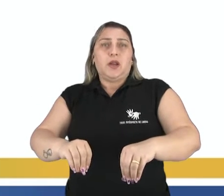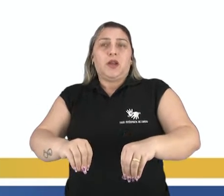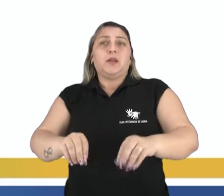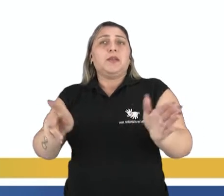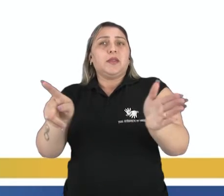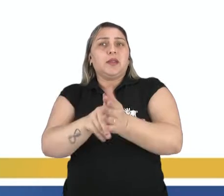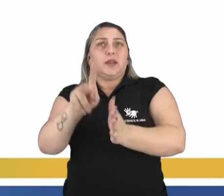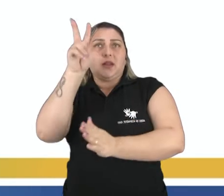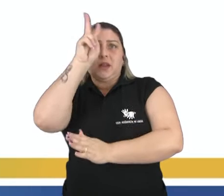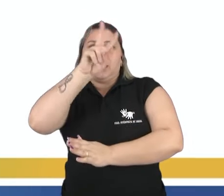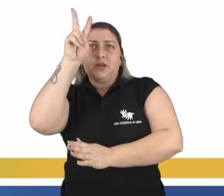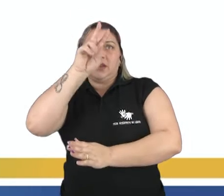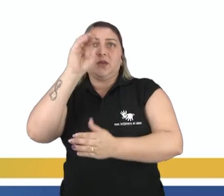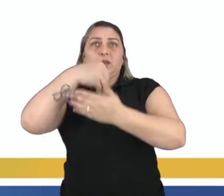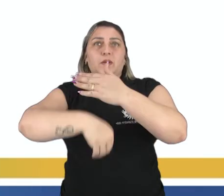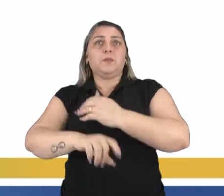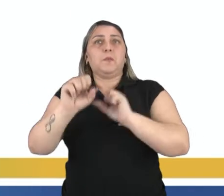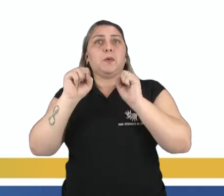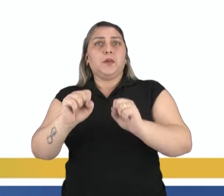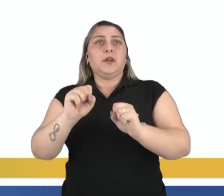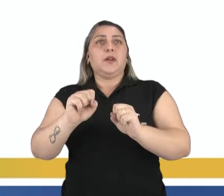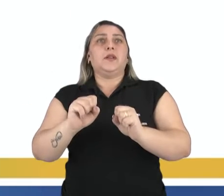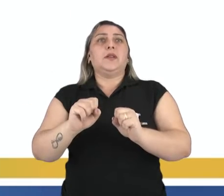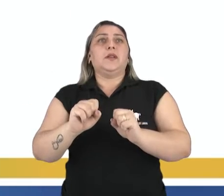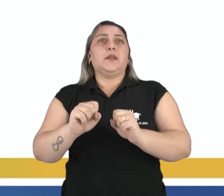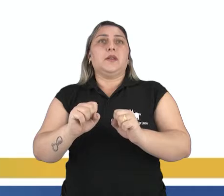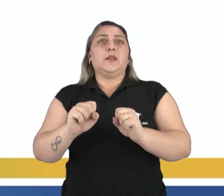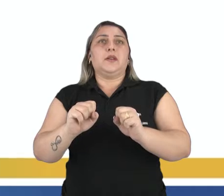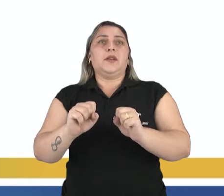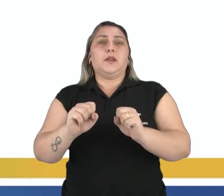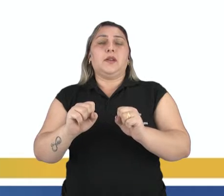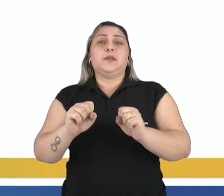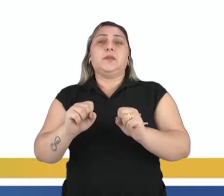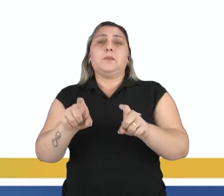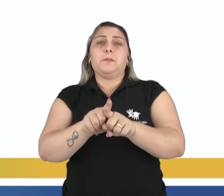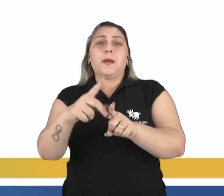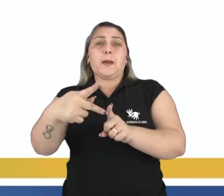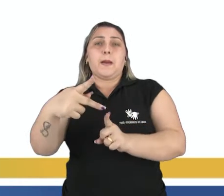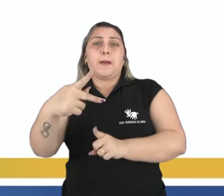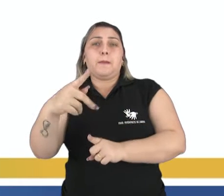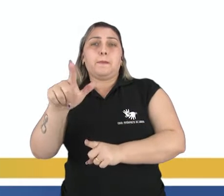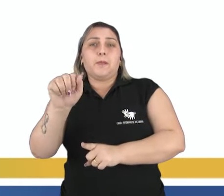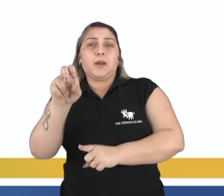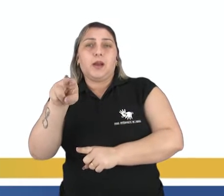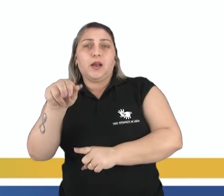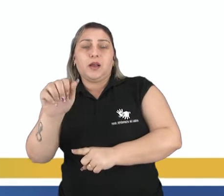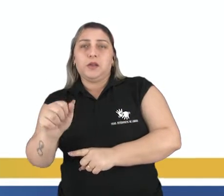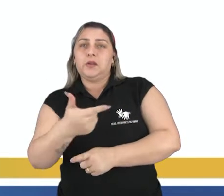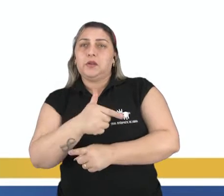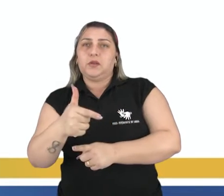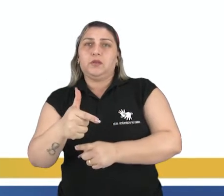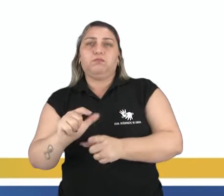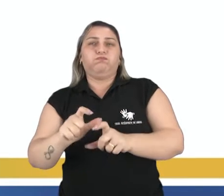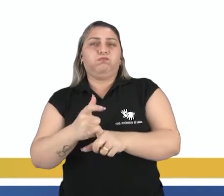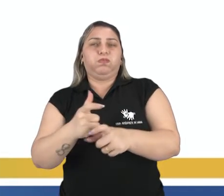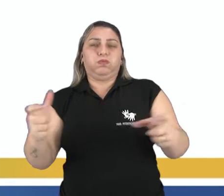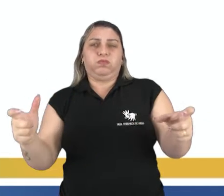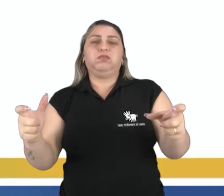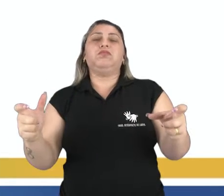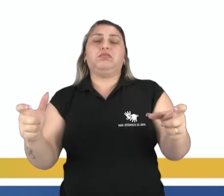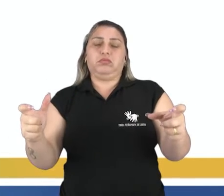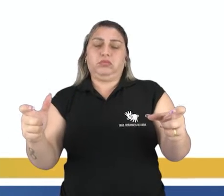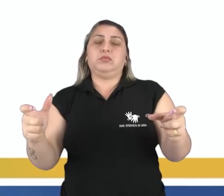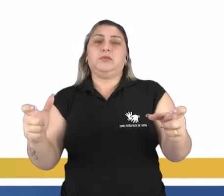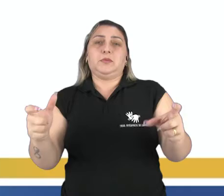pelo enredo, tá? Elas podem ser planas, que é aquele personagem que não tem tanta complexidade, superficial, é